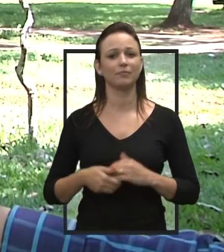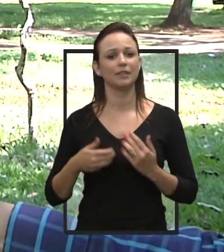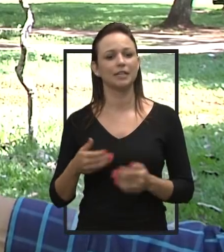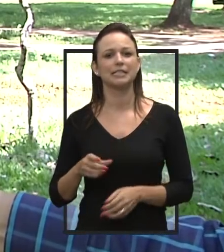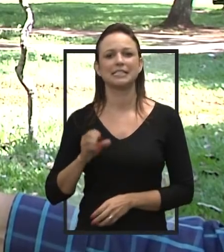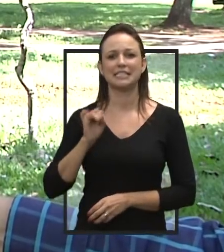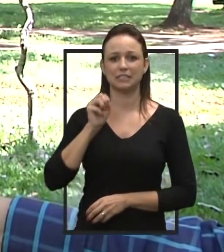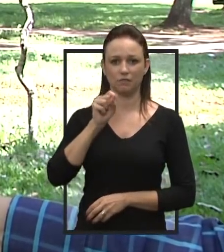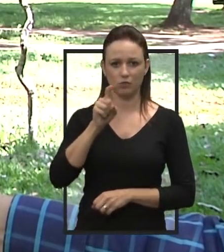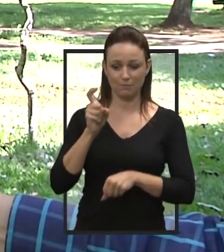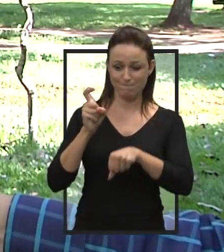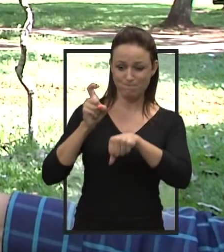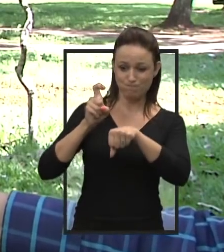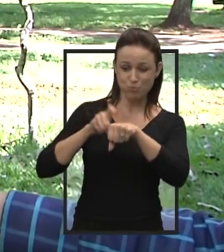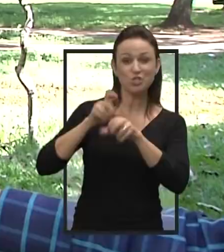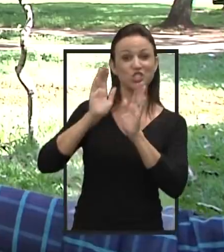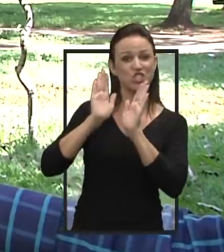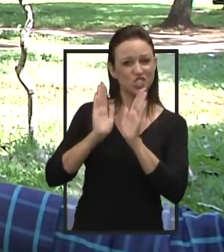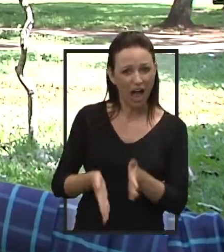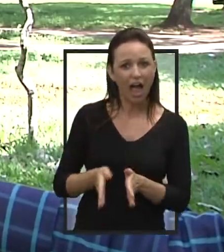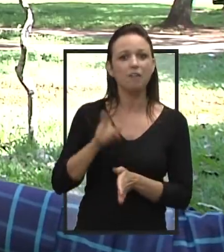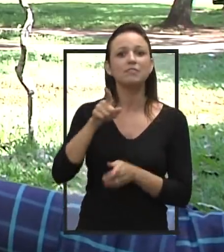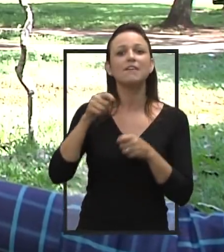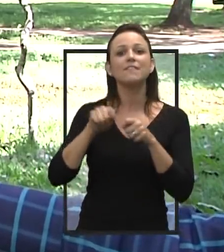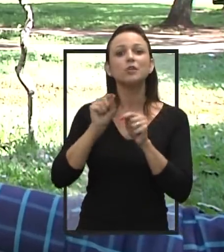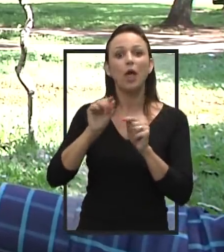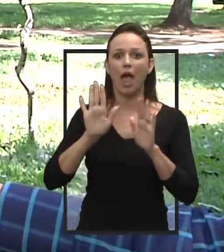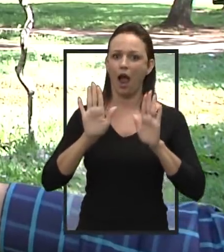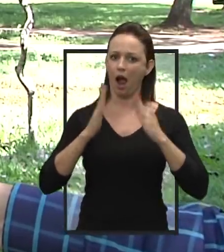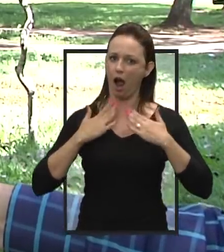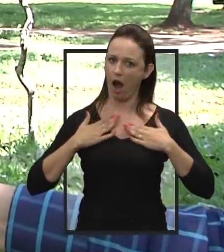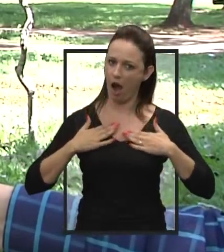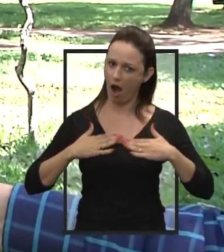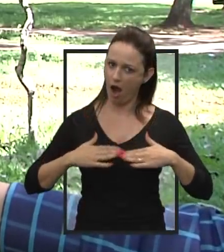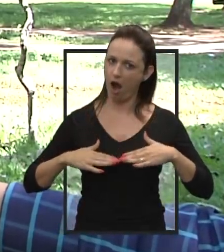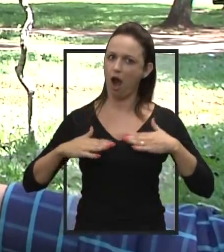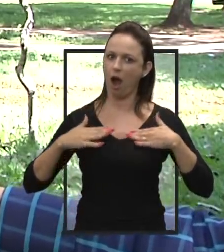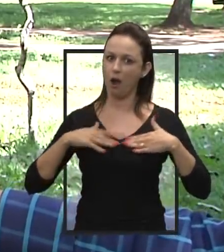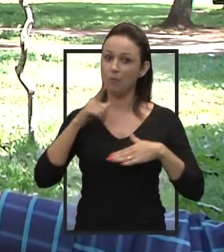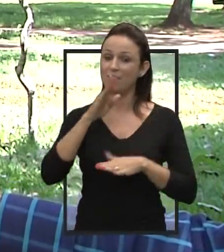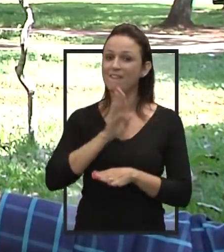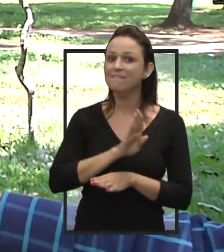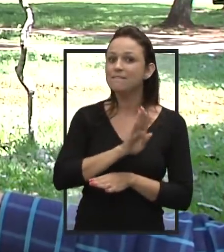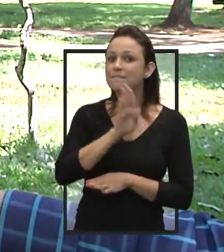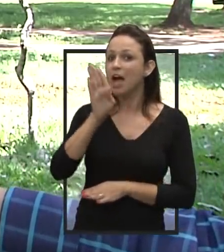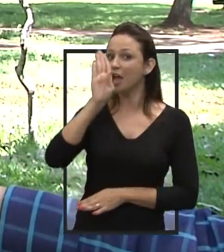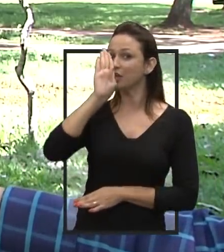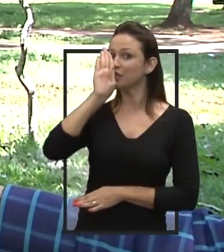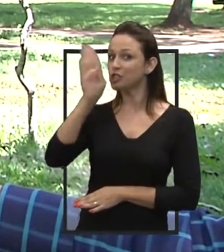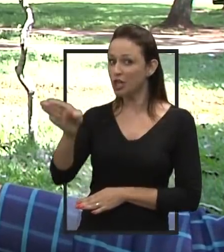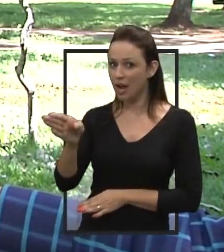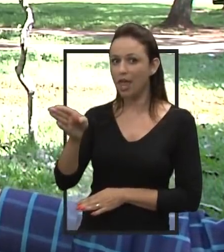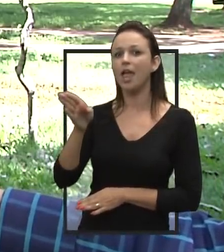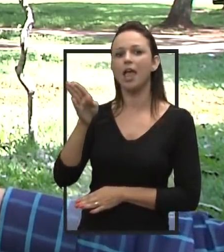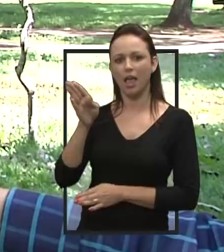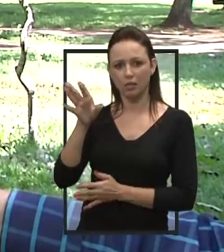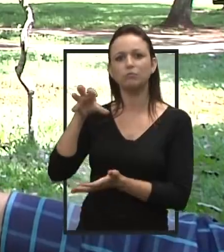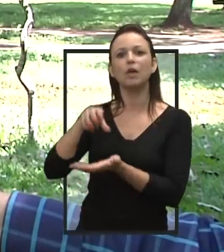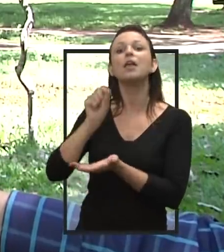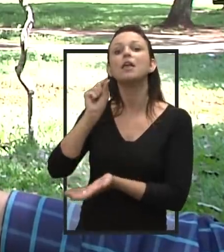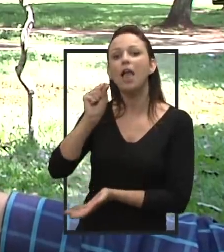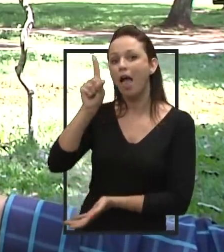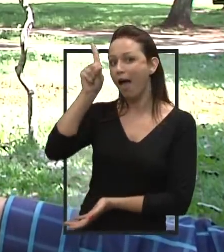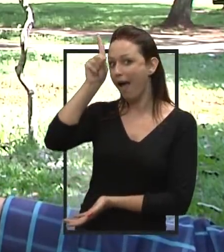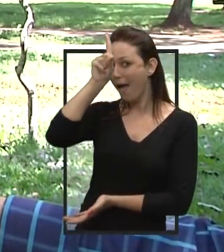Se você for picado por um escorpião, o que você tem que fazer é ficar calmo e ir direto para um centro de referência do Butantan